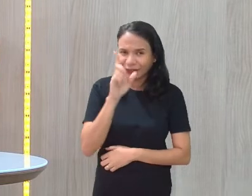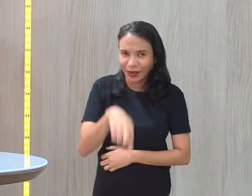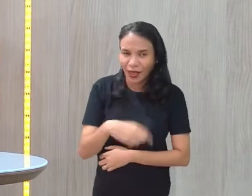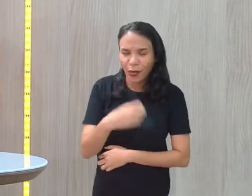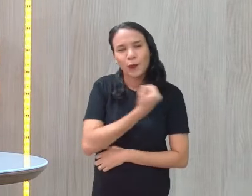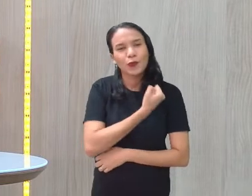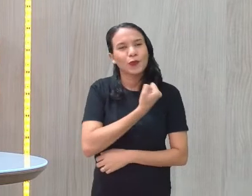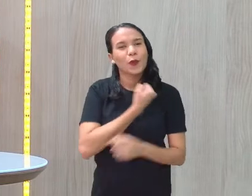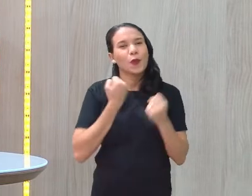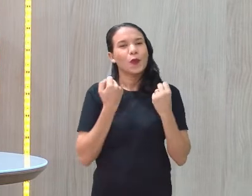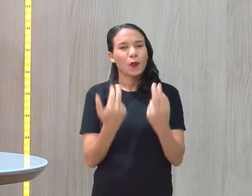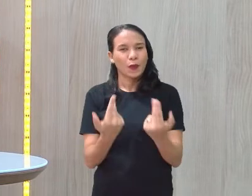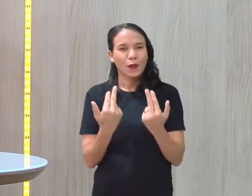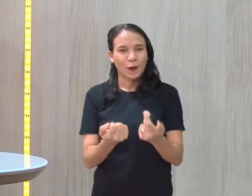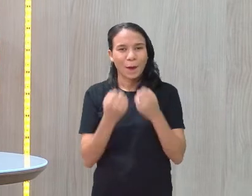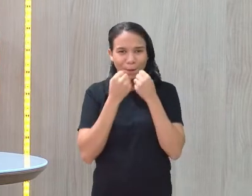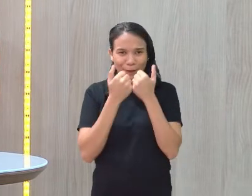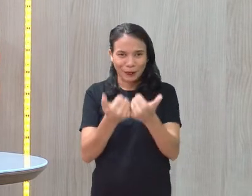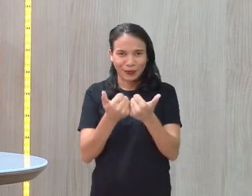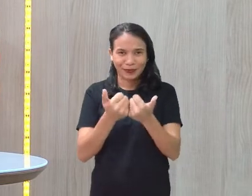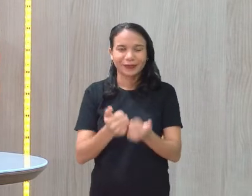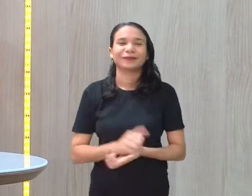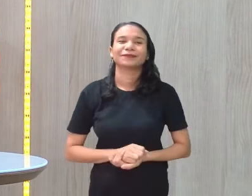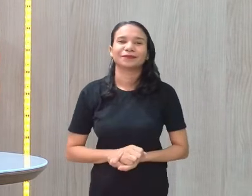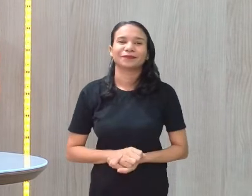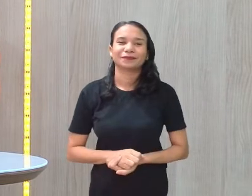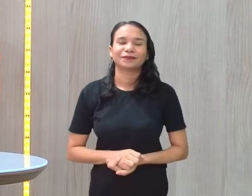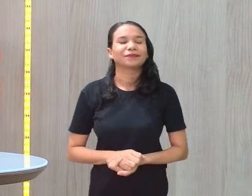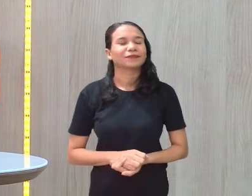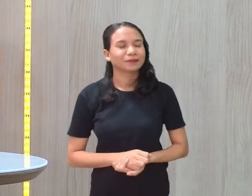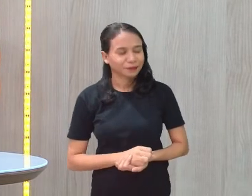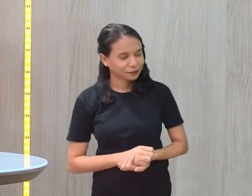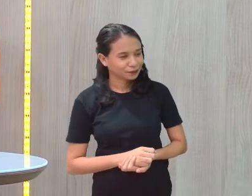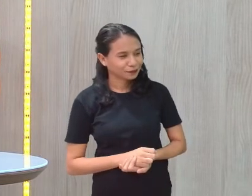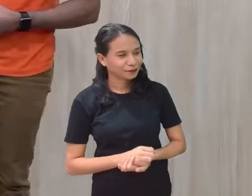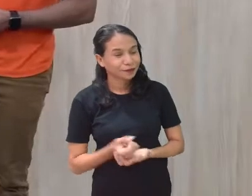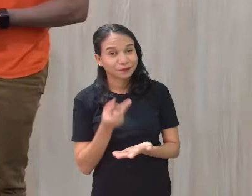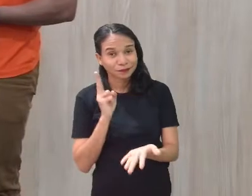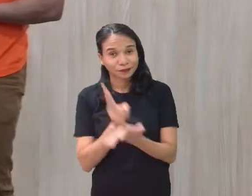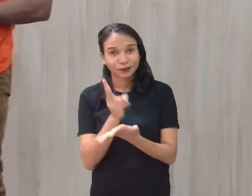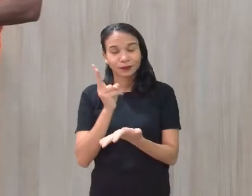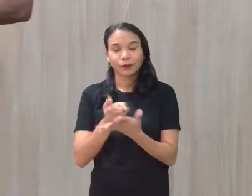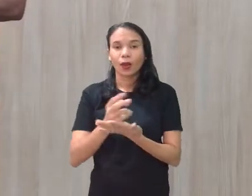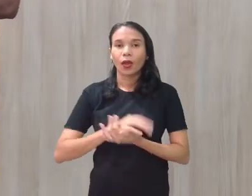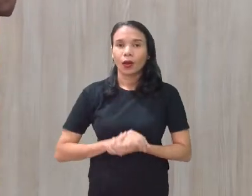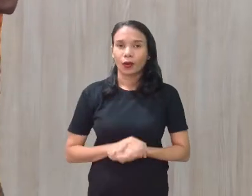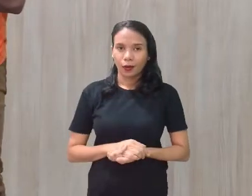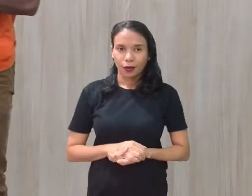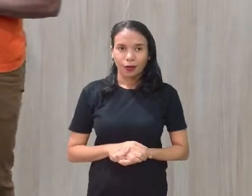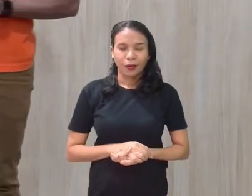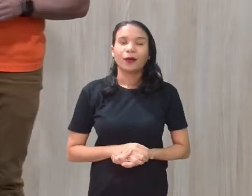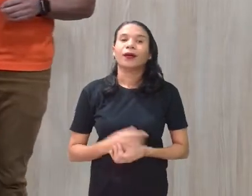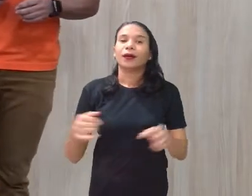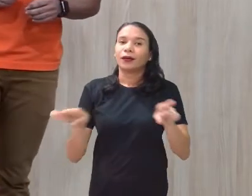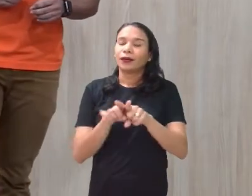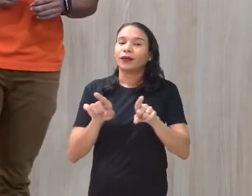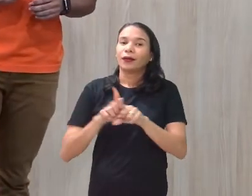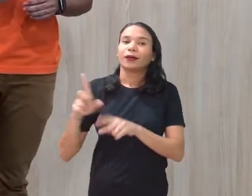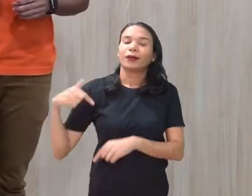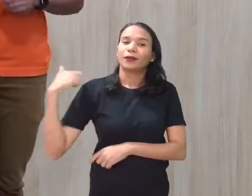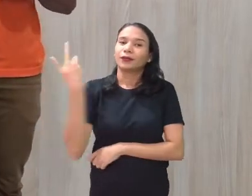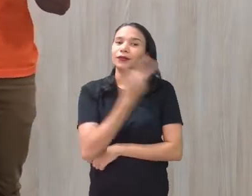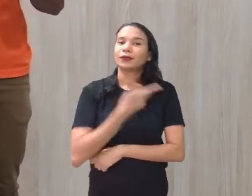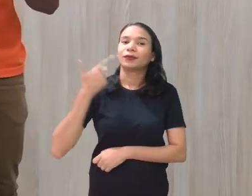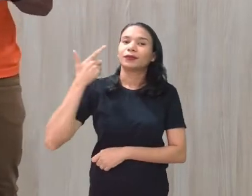Números é a mesma coisa, tá bom? Pedro. Vamos lá. Ó, outra forma da